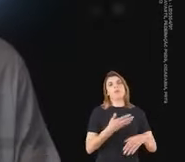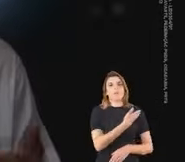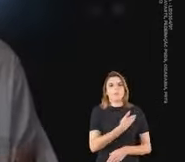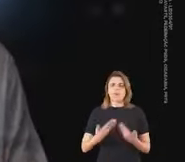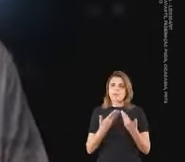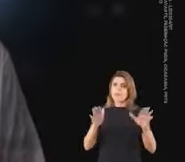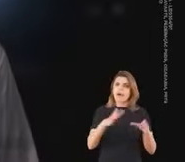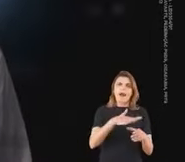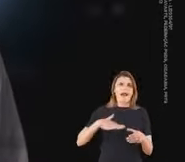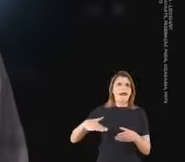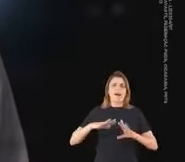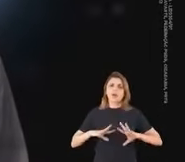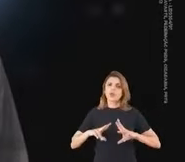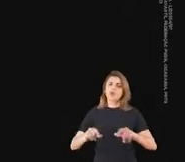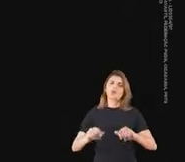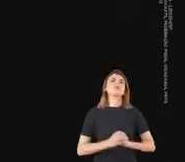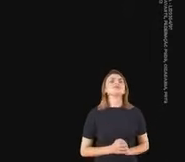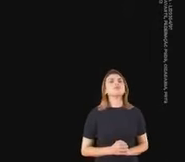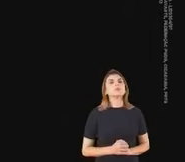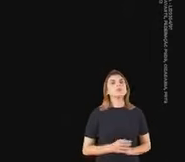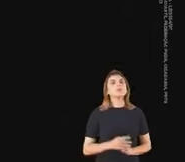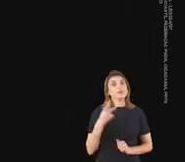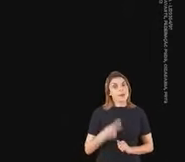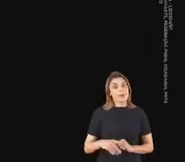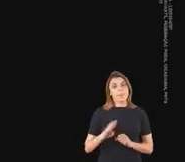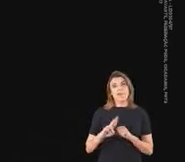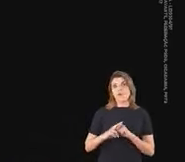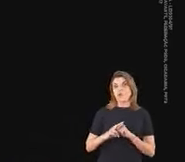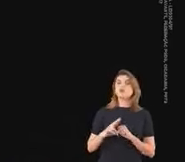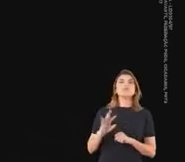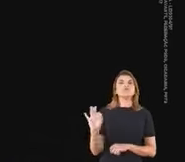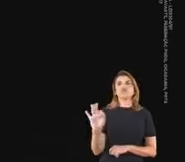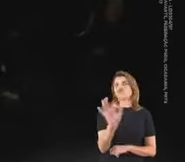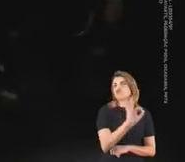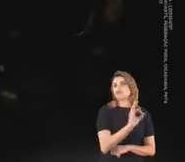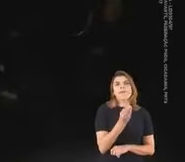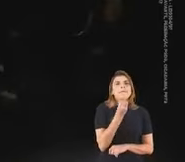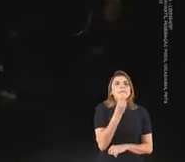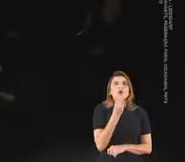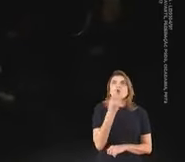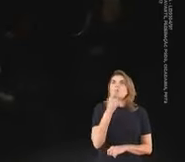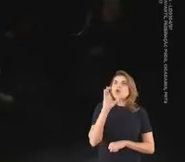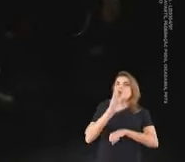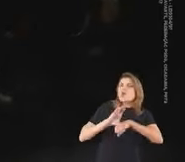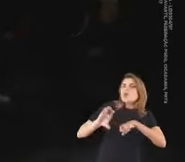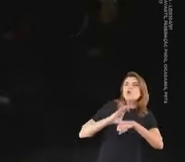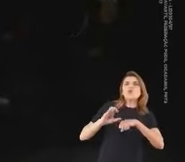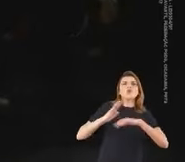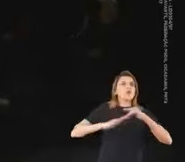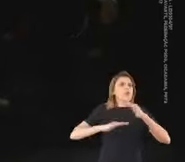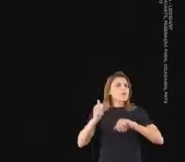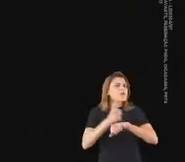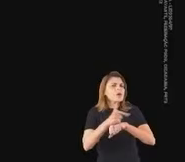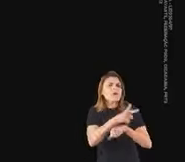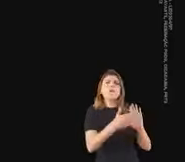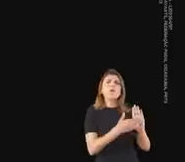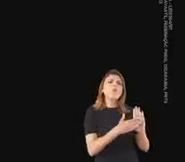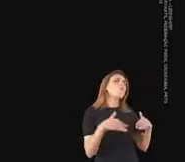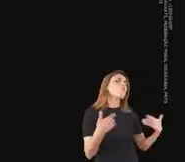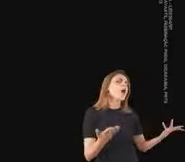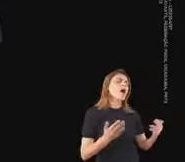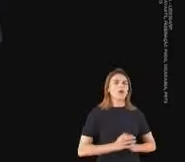público para todas as áreas de Belford Roxo. Canela, aqui na cidade de Belford Roxo, não temos muitas possibilidades de cursos profissionalizantes. Qual a sua